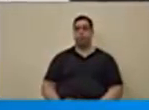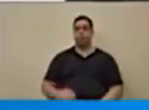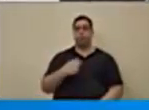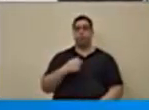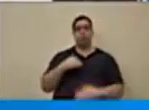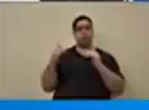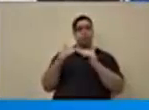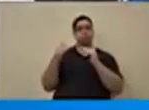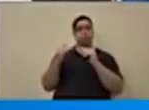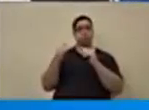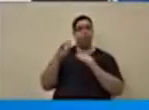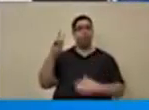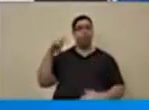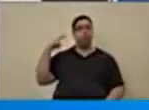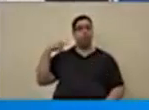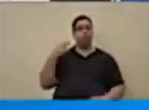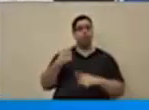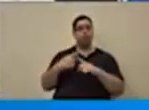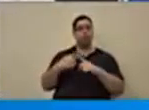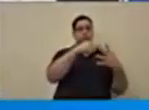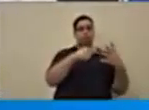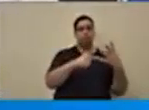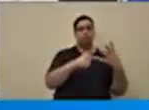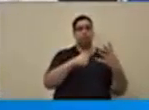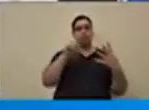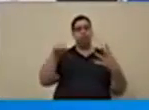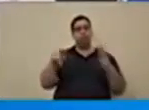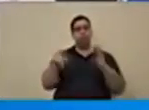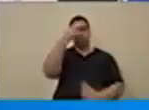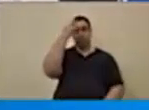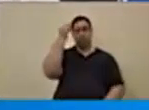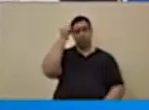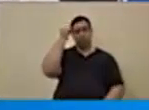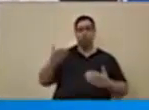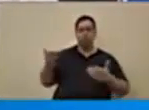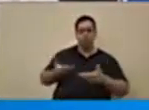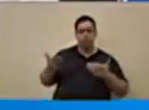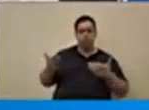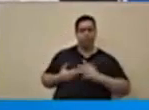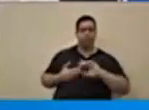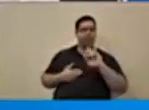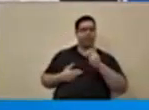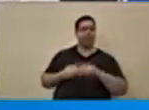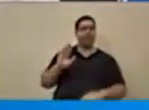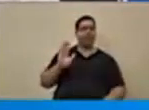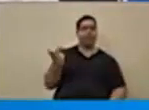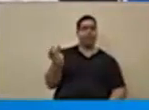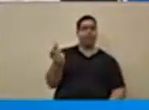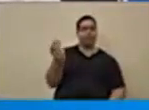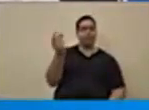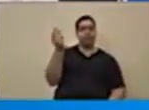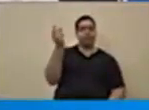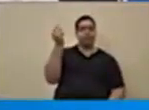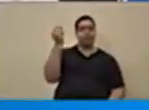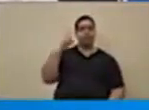as 4 pendências são 4 pendências da prefeitura. E não é de hoje, presidente. Na primeira reunião que eu sentei com o prefeito, eu